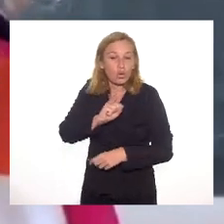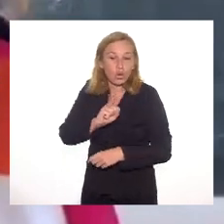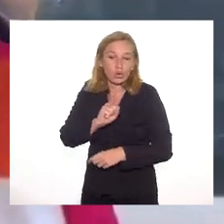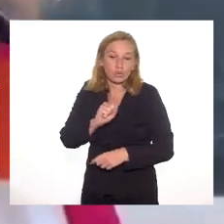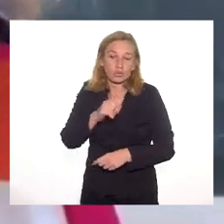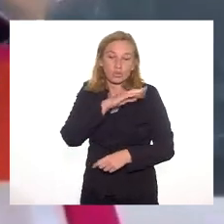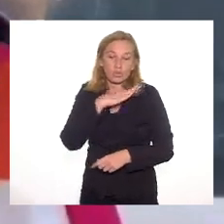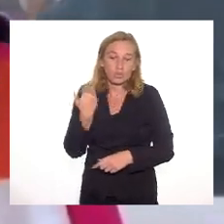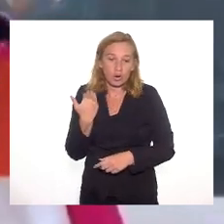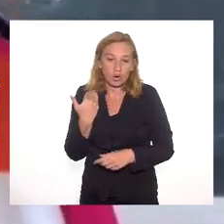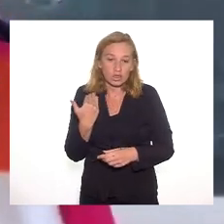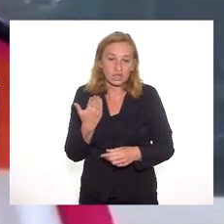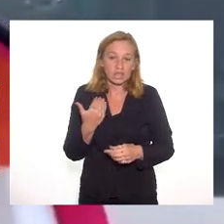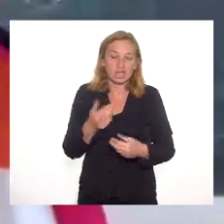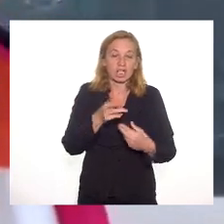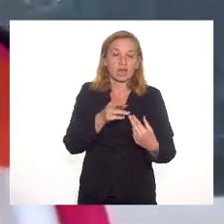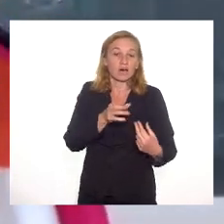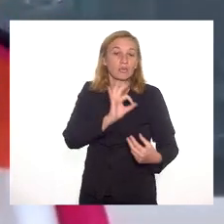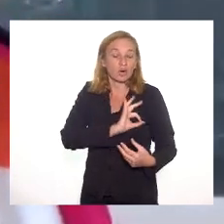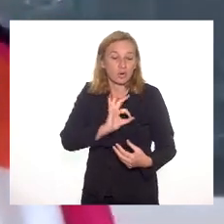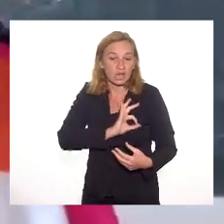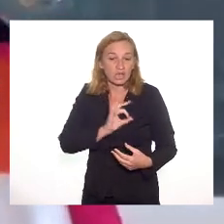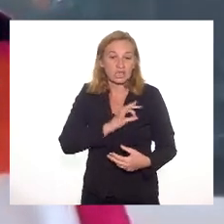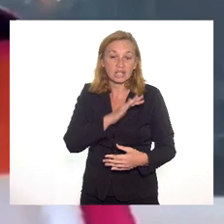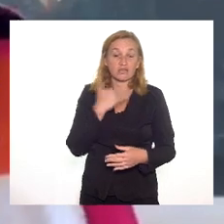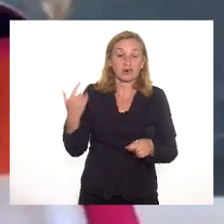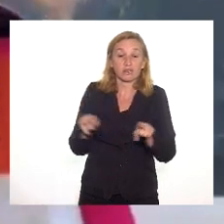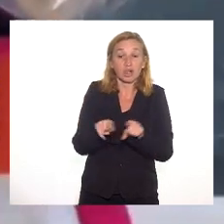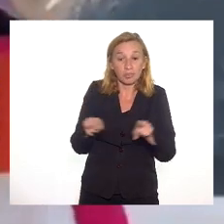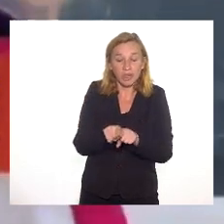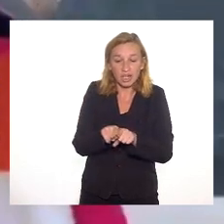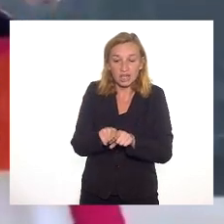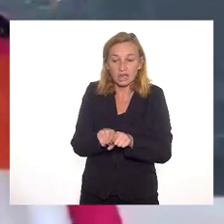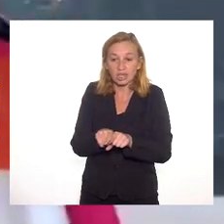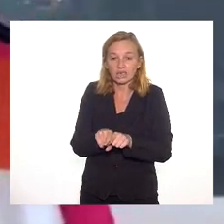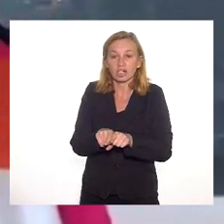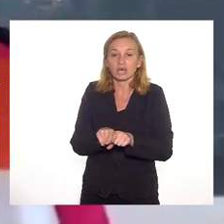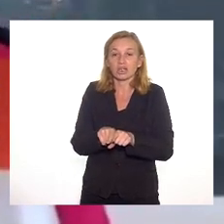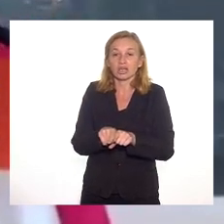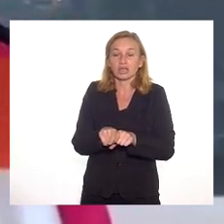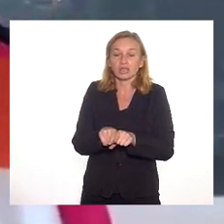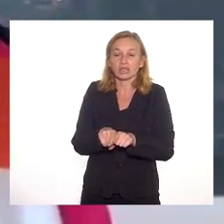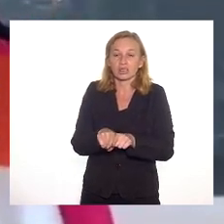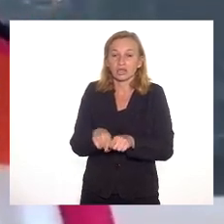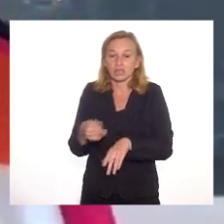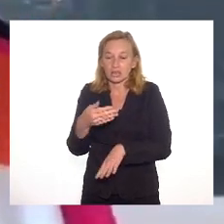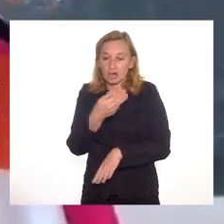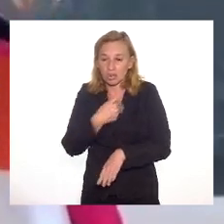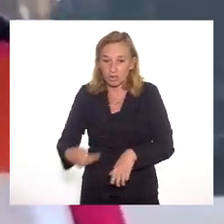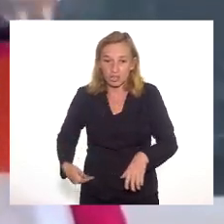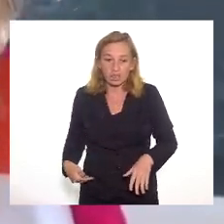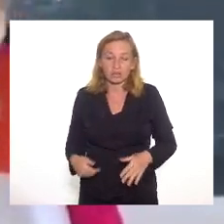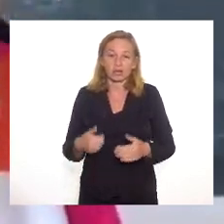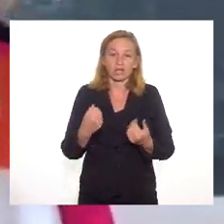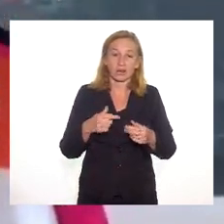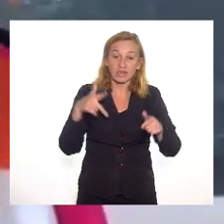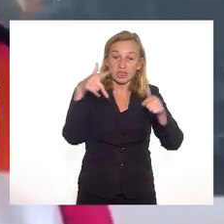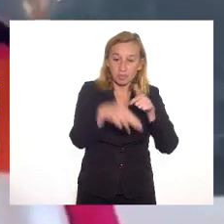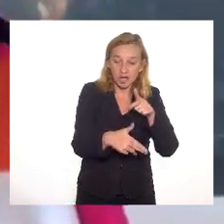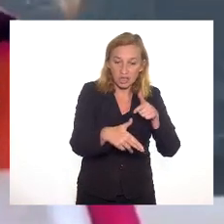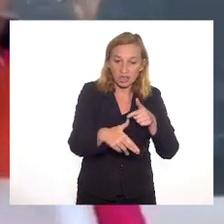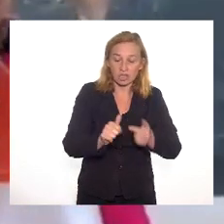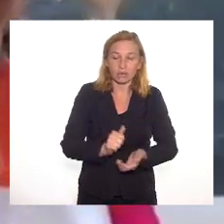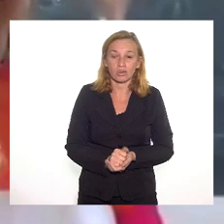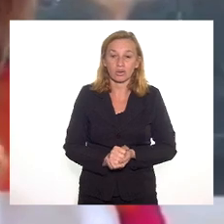da Polícia Civil e é também do governador, que deveria ter interrompido a operação policial. Essa culpa ela tem que ser